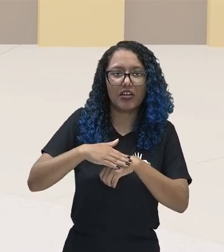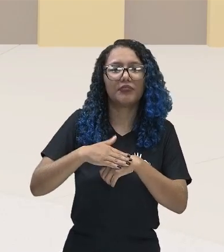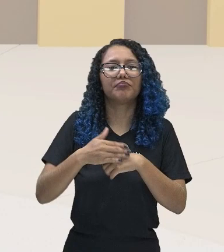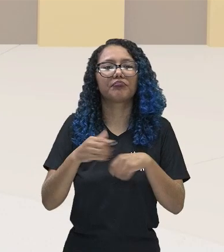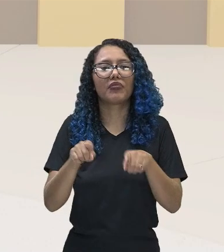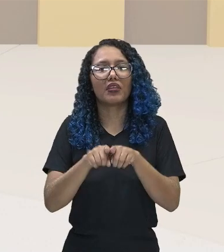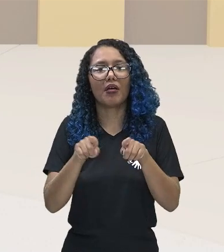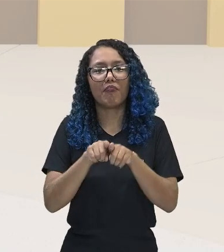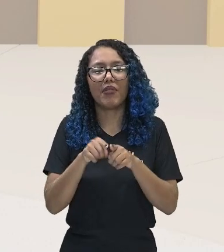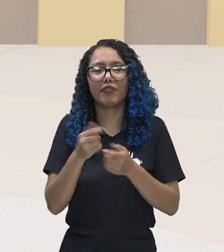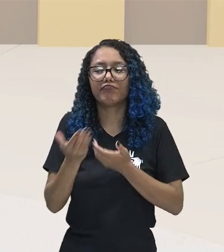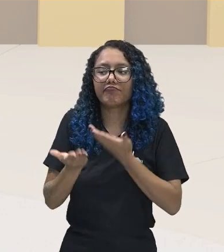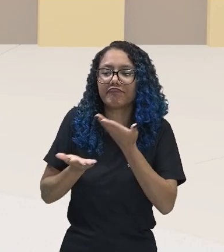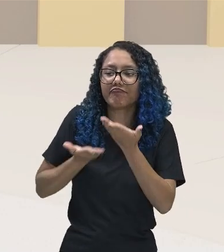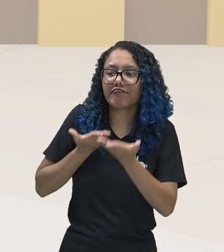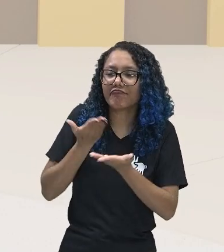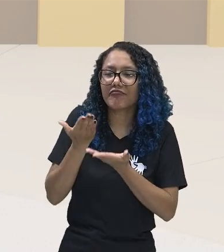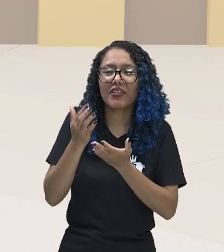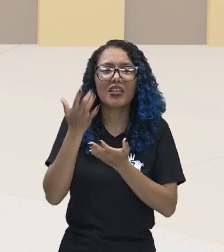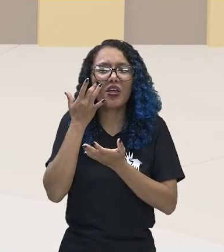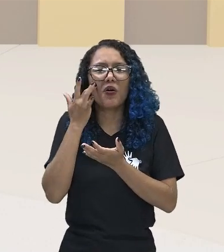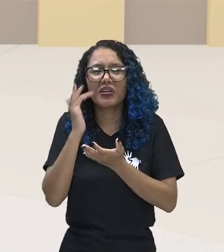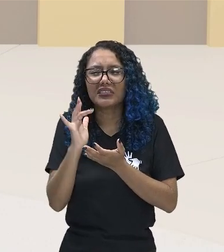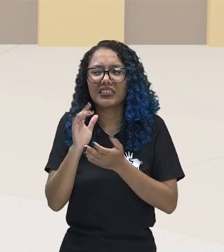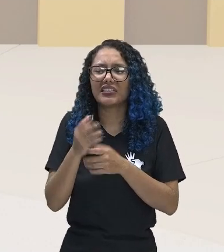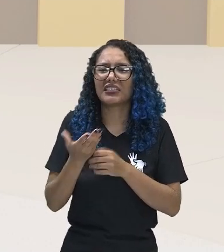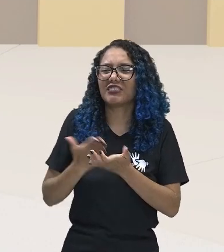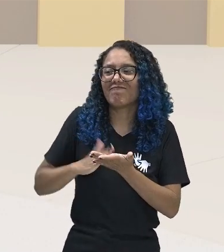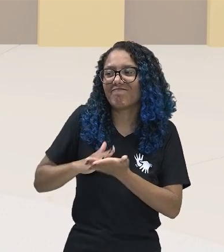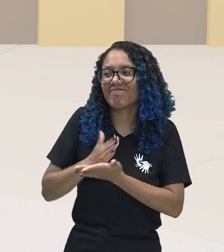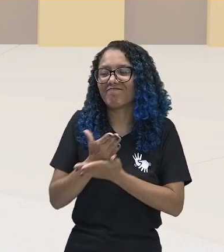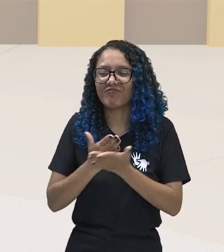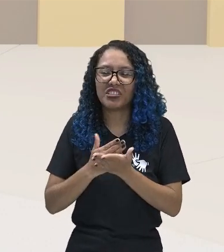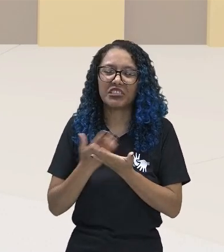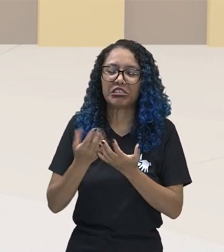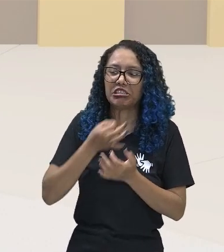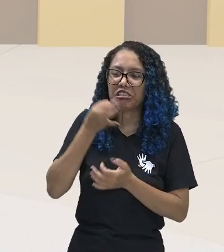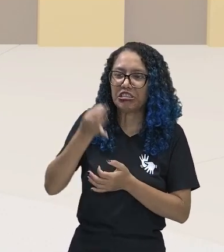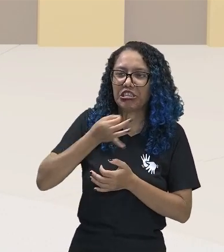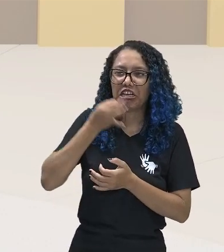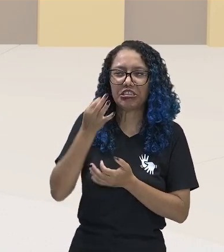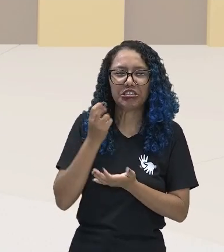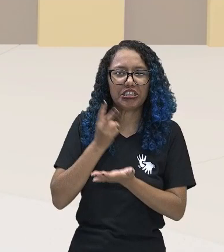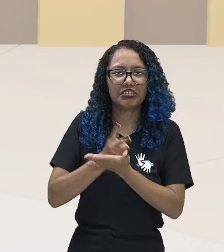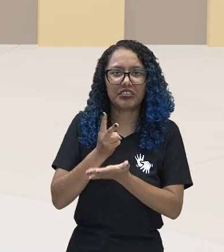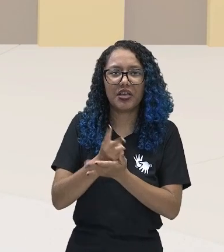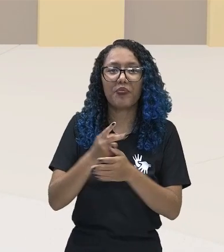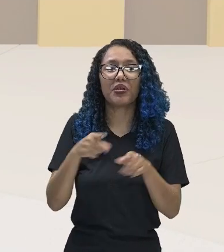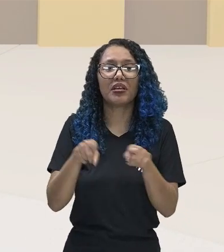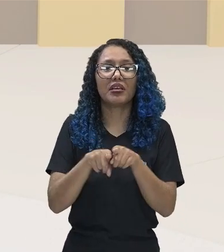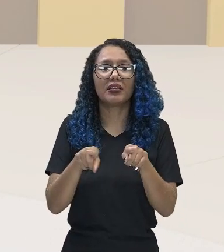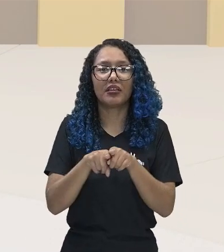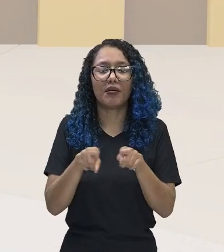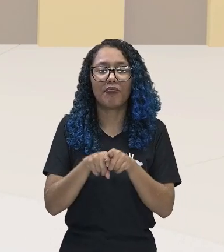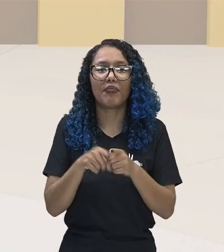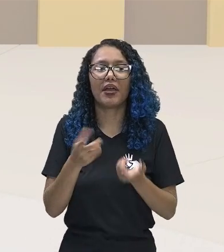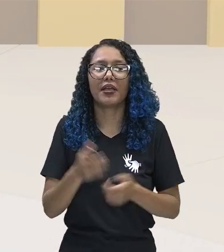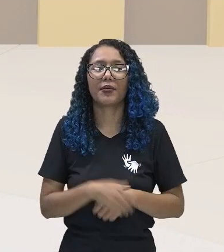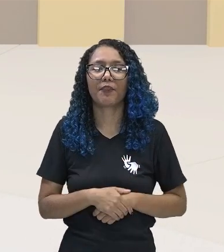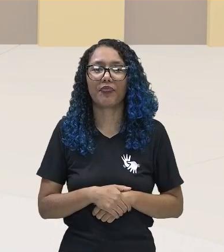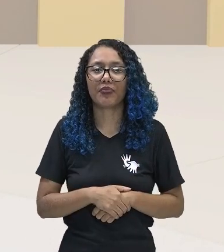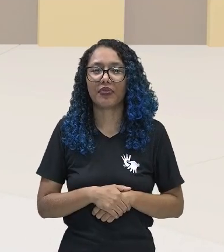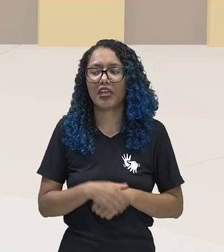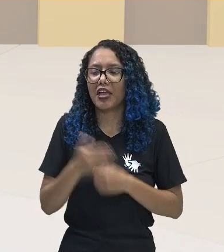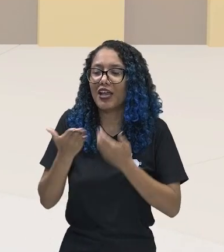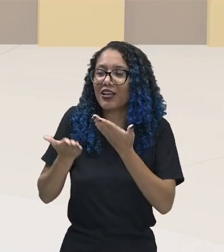né? Então, a pessoa está sempre encucada com alguma coisa, ela está sempre se criticando. E além de ela se criticar, ela ainda não